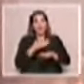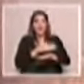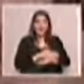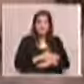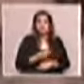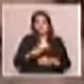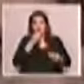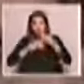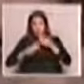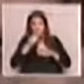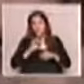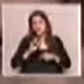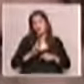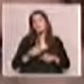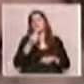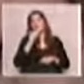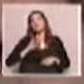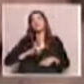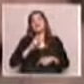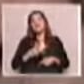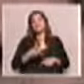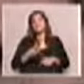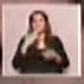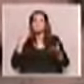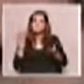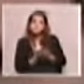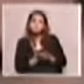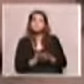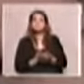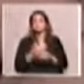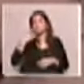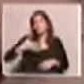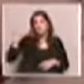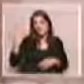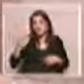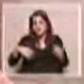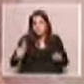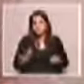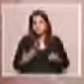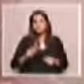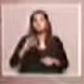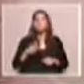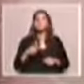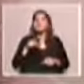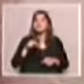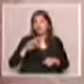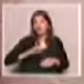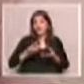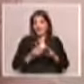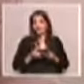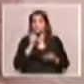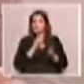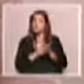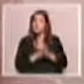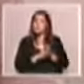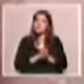na pós-refeição, nós consumimos mais um queijo na sanduíche ou ao longo do dia. Portanto, se calhar também estes queijos devem ser